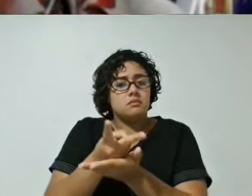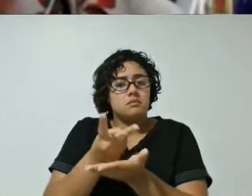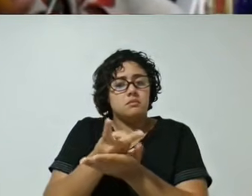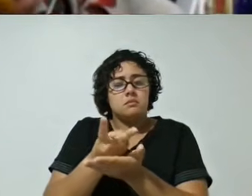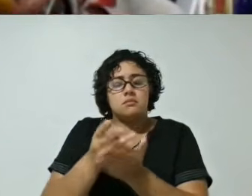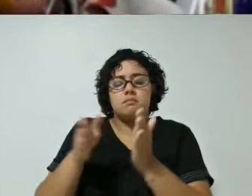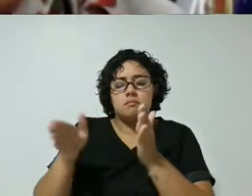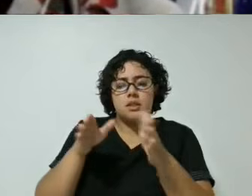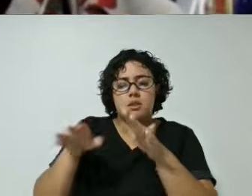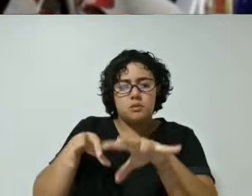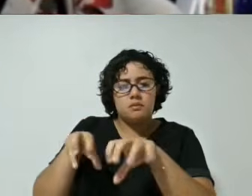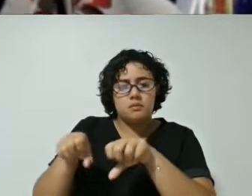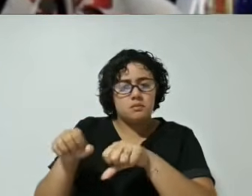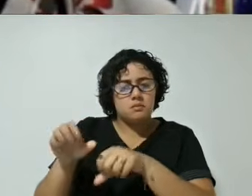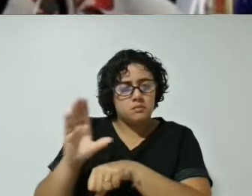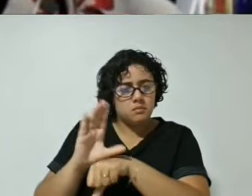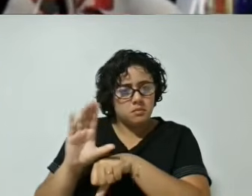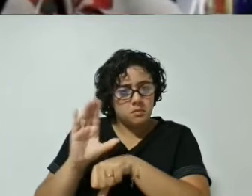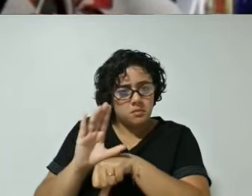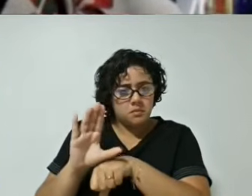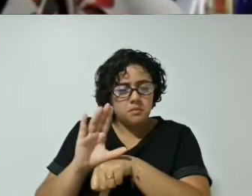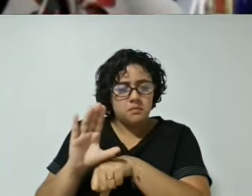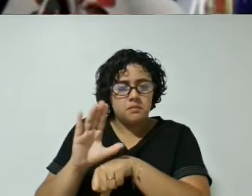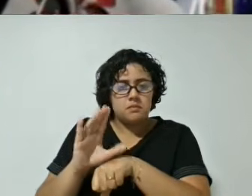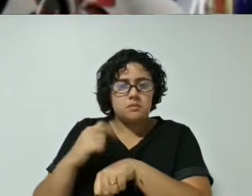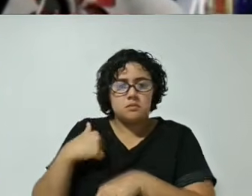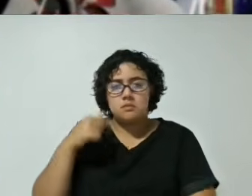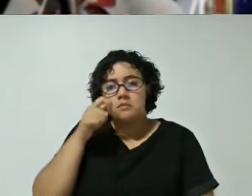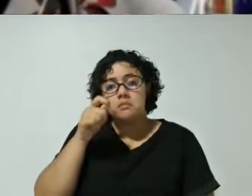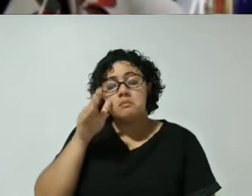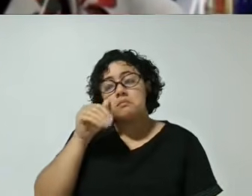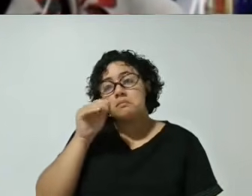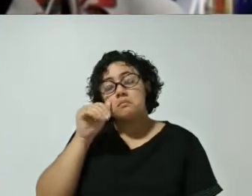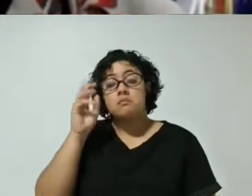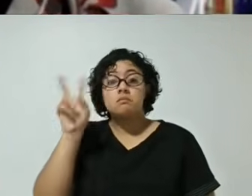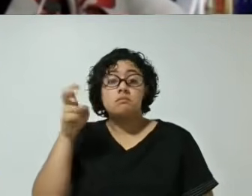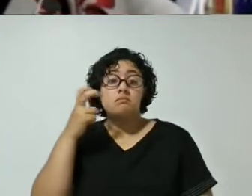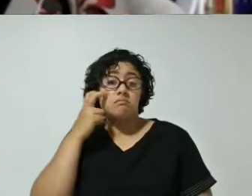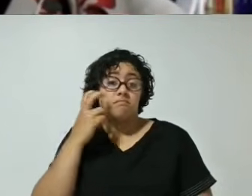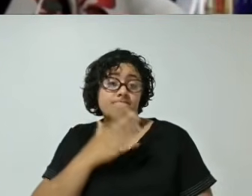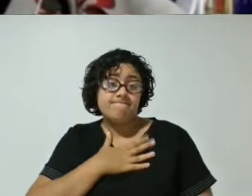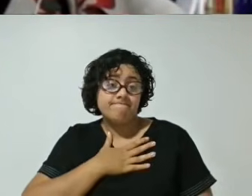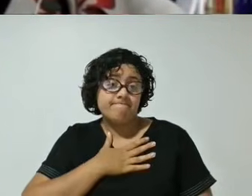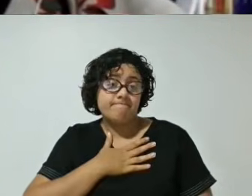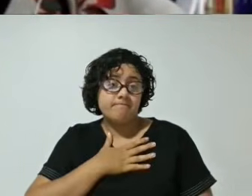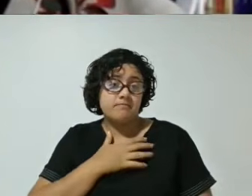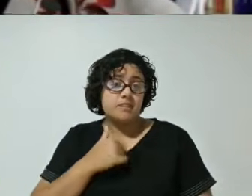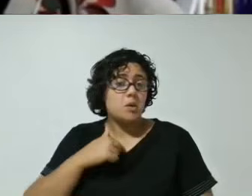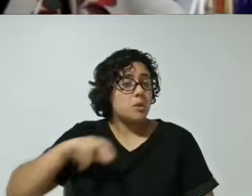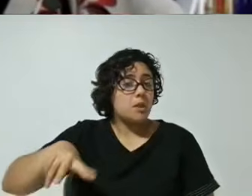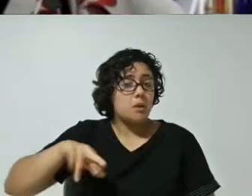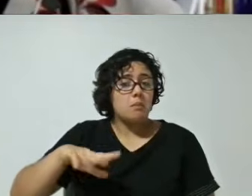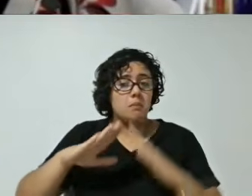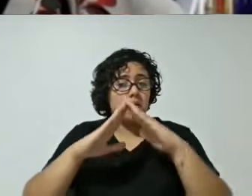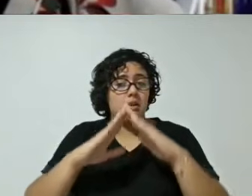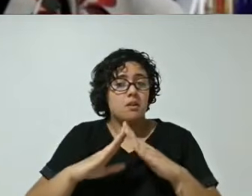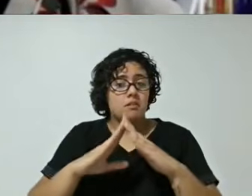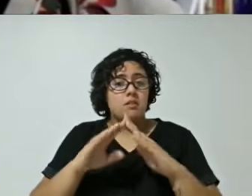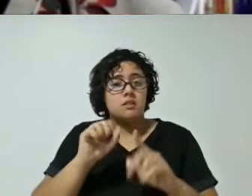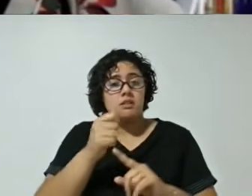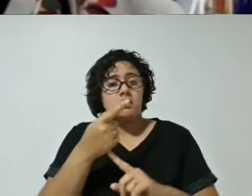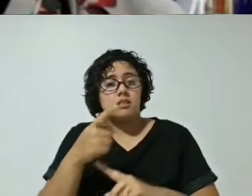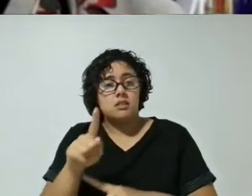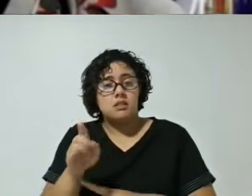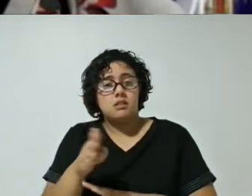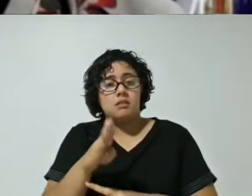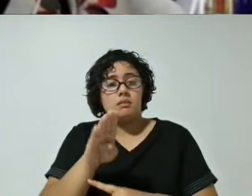formação, eu sempre me interessei pela cultura. Na verdade, eu não morava no bairro, né, São Bernardo, eu morava no bairro